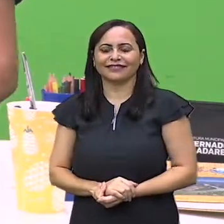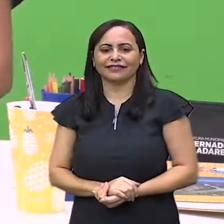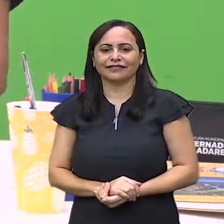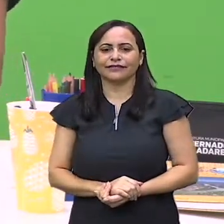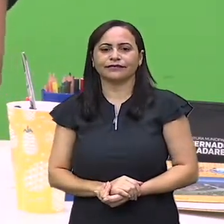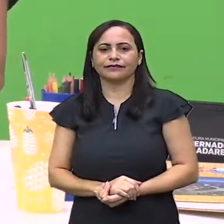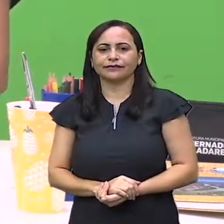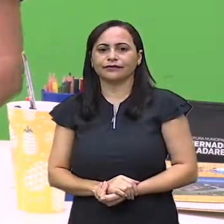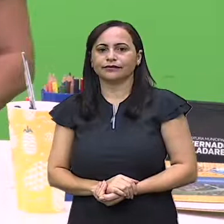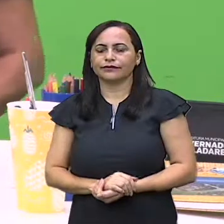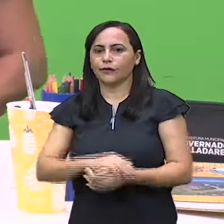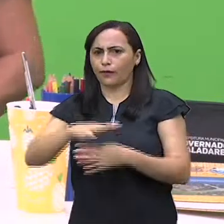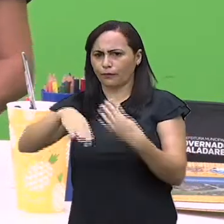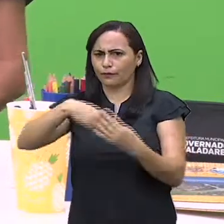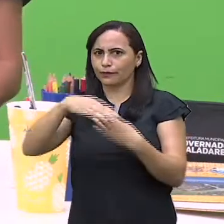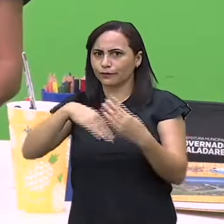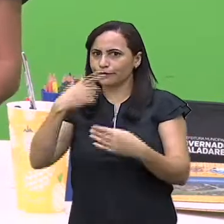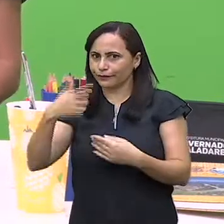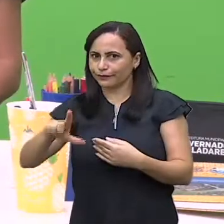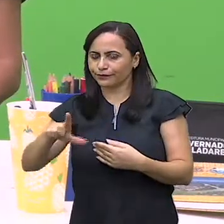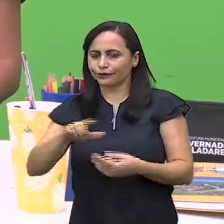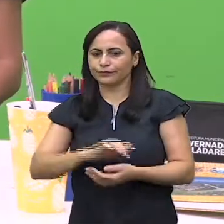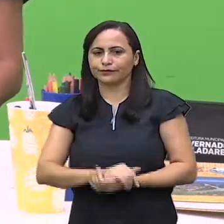Parabéns! Vou embaralhar de novo.